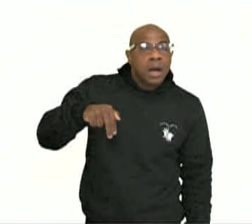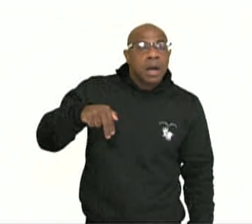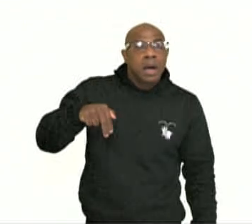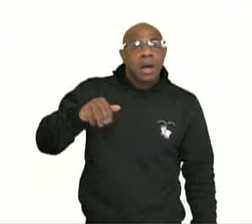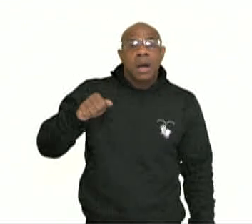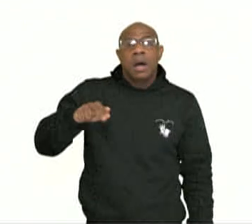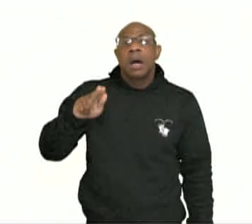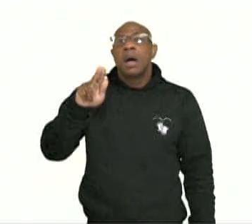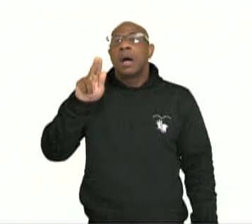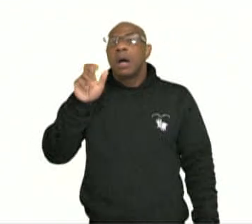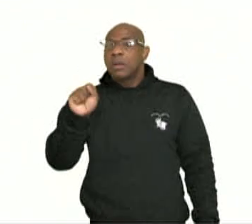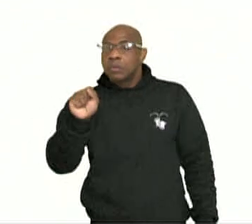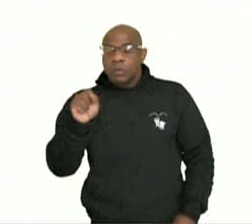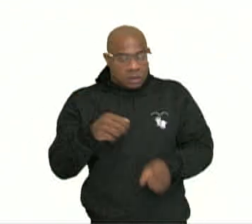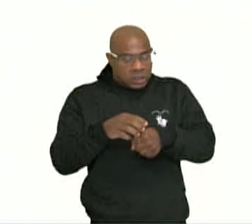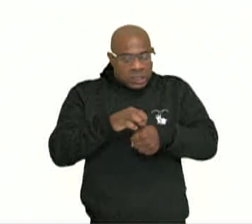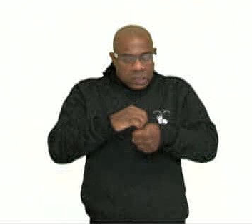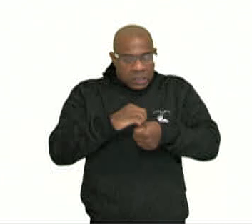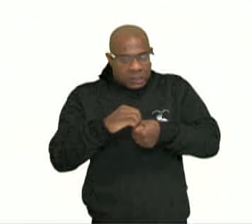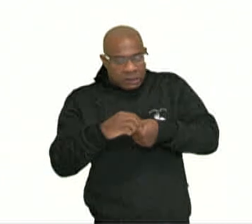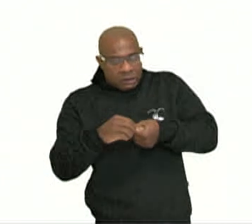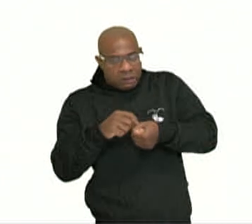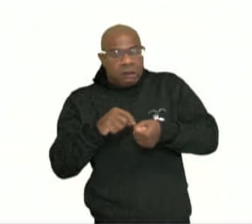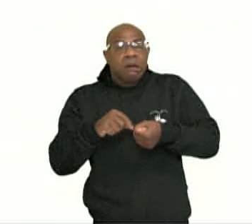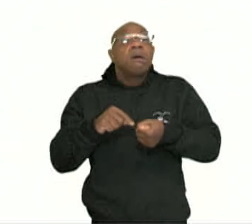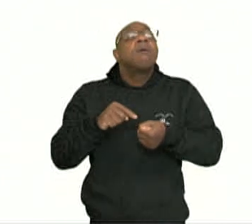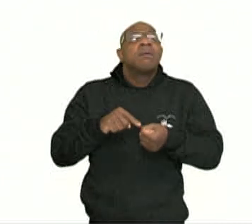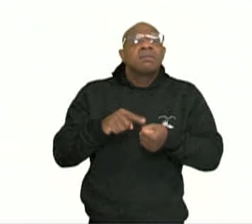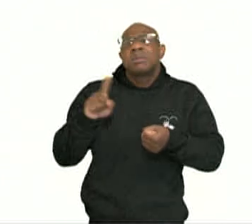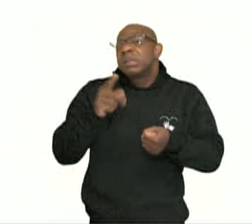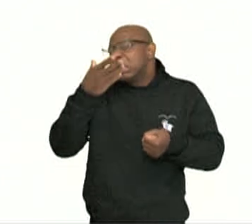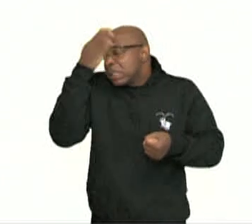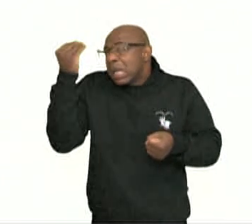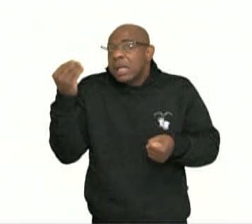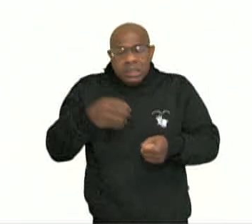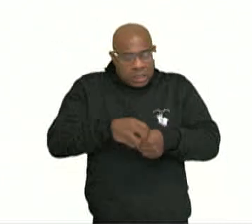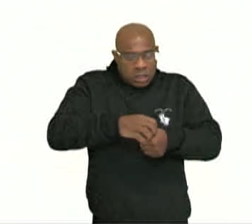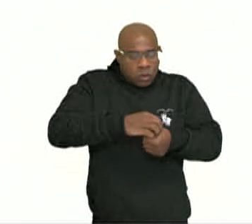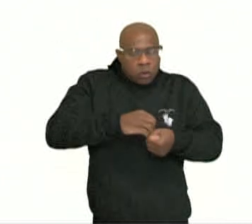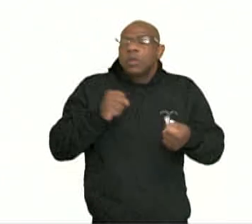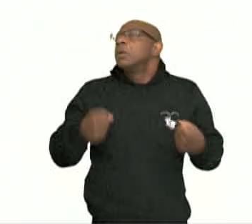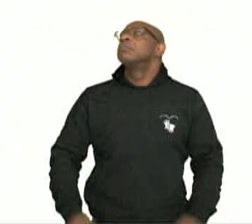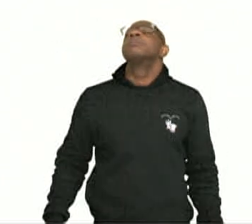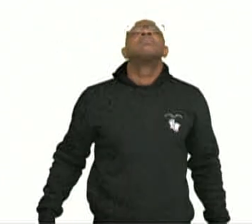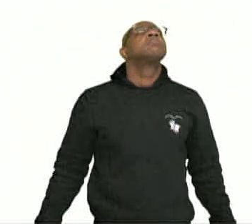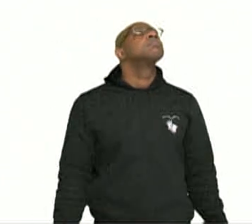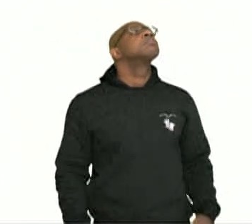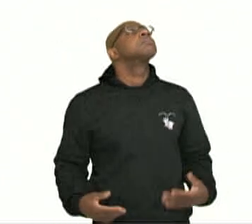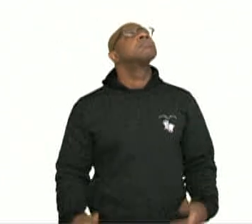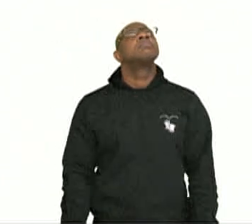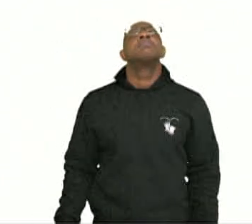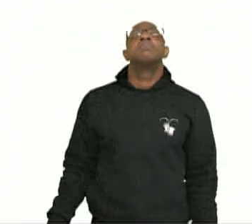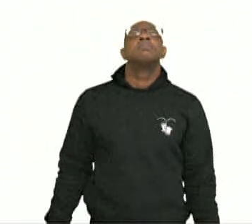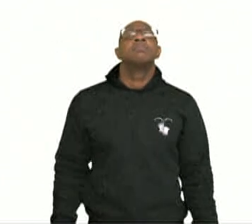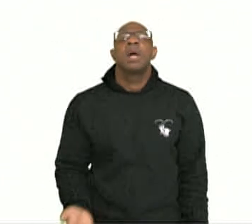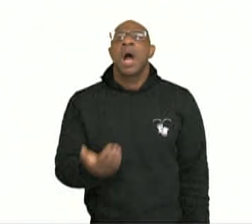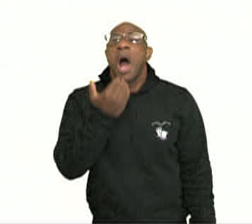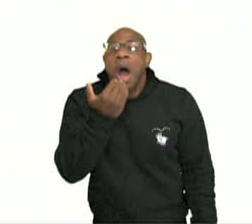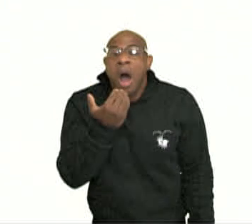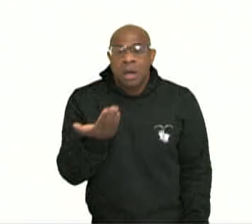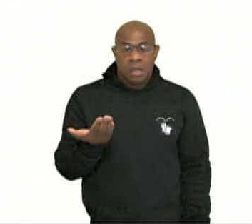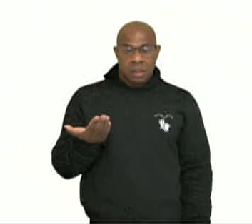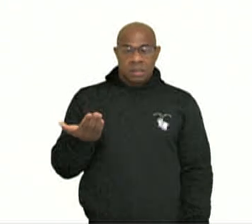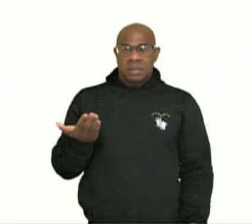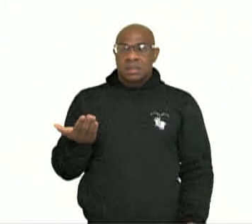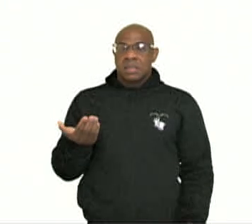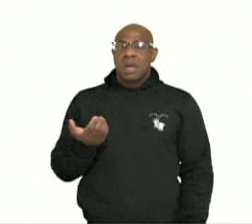final ali do trato digestório, vai depois esquecer, né? Esqueceu, acabou levando a mão na boca, surgiu uma coceira